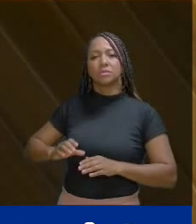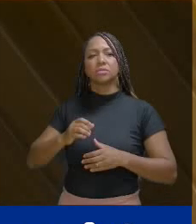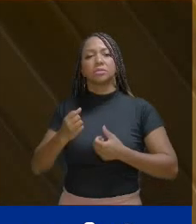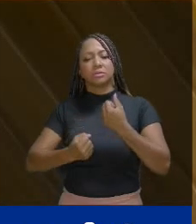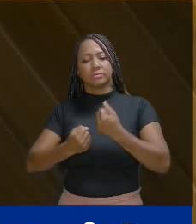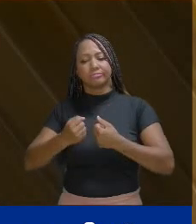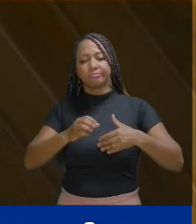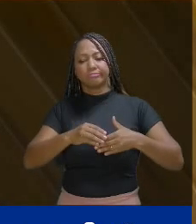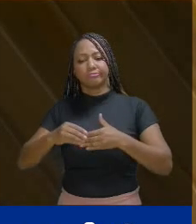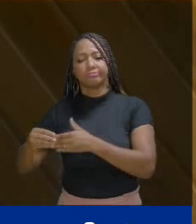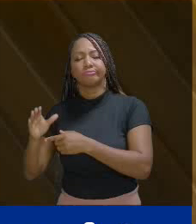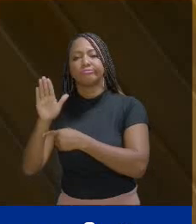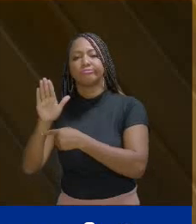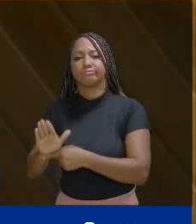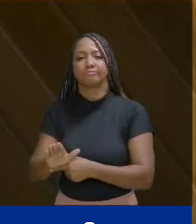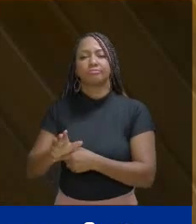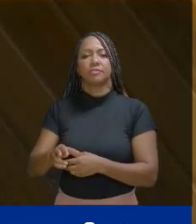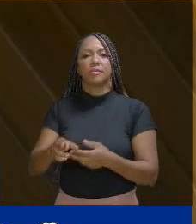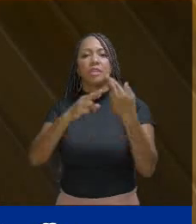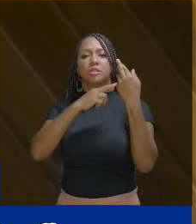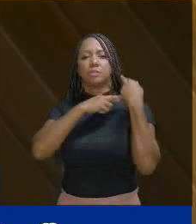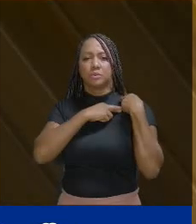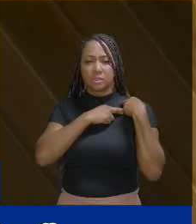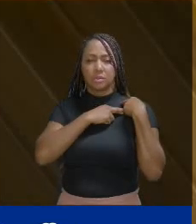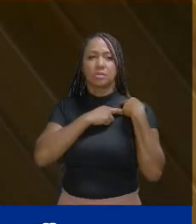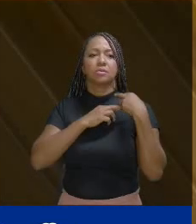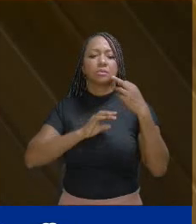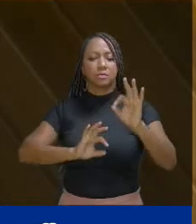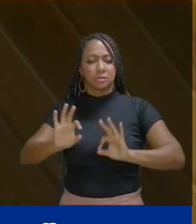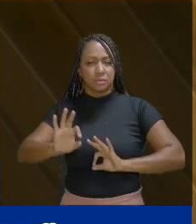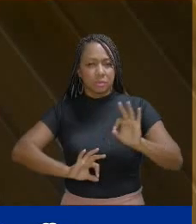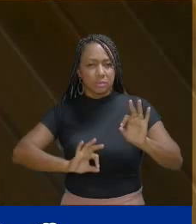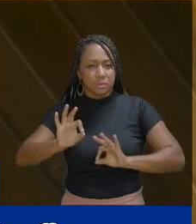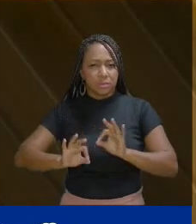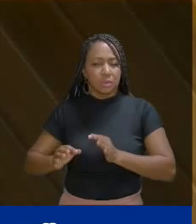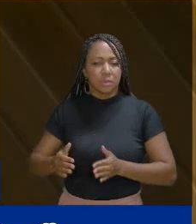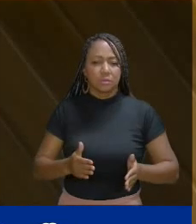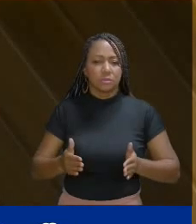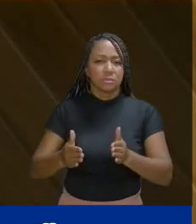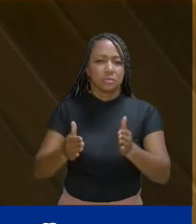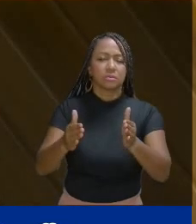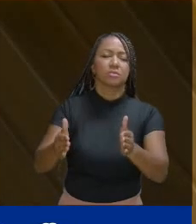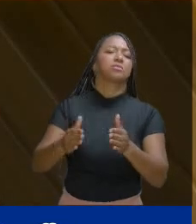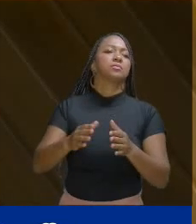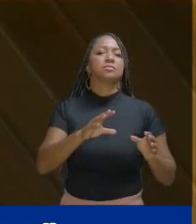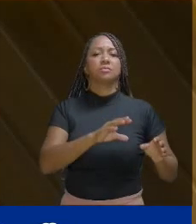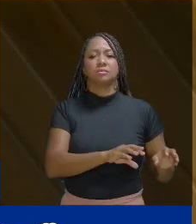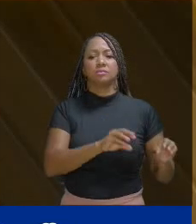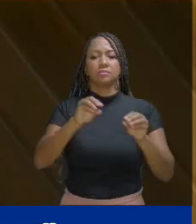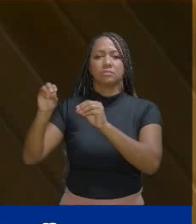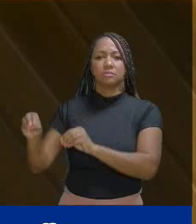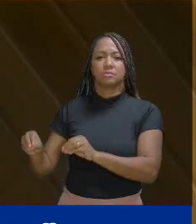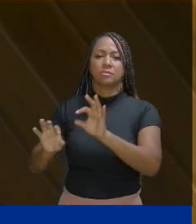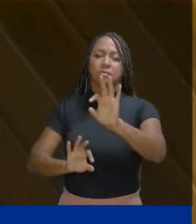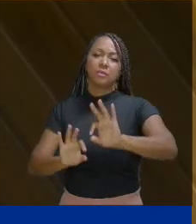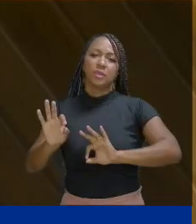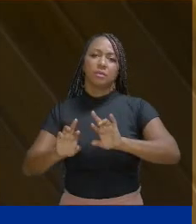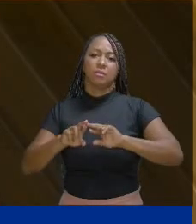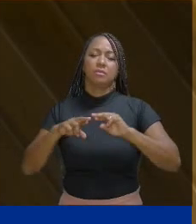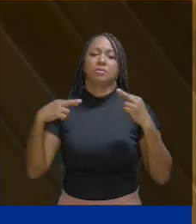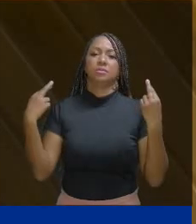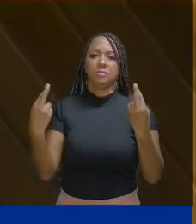da campanha, sendo responsável pela logística do deslocamento de eleitores e organização